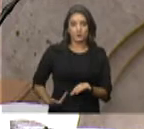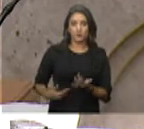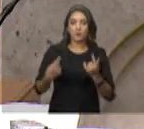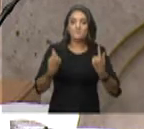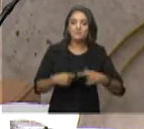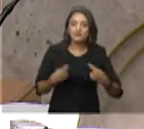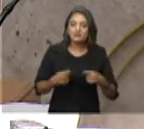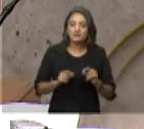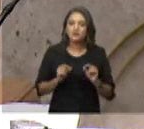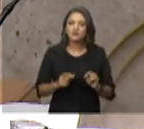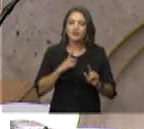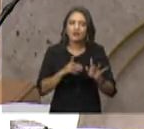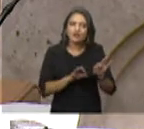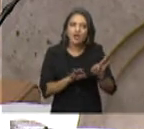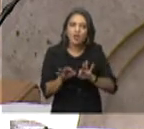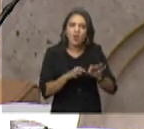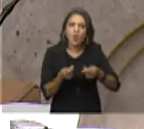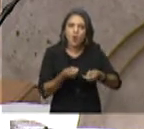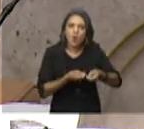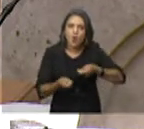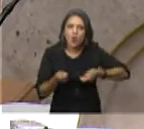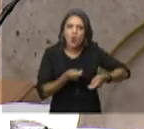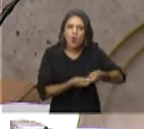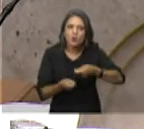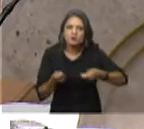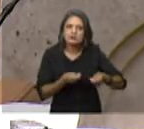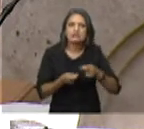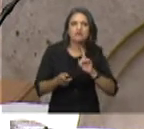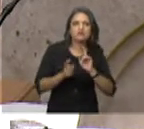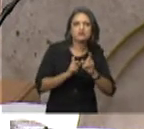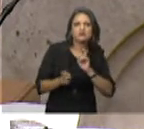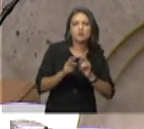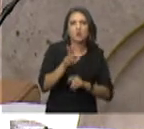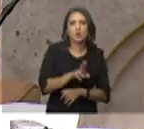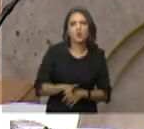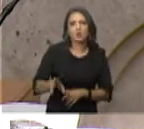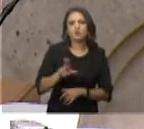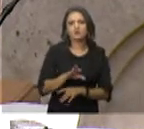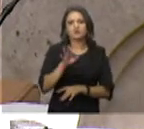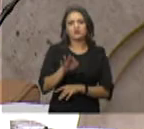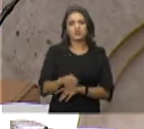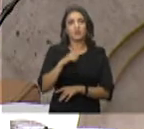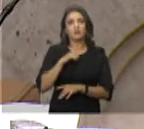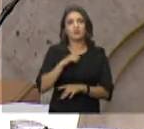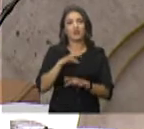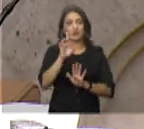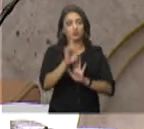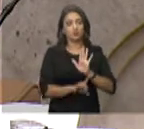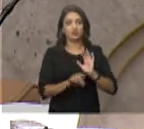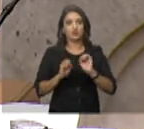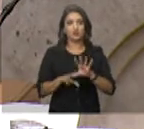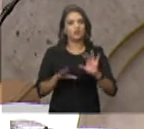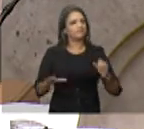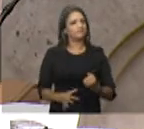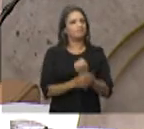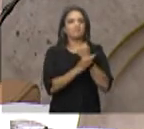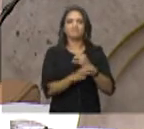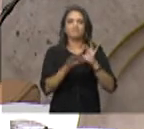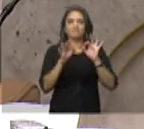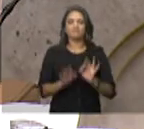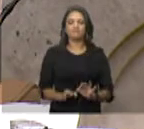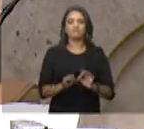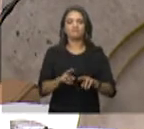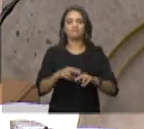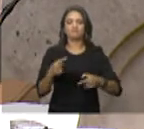pois ser bem geridos e consequentemente utilizados na implementação do direito à educação decorrente de